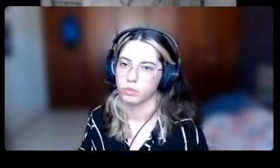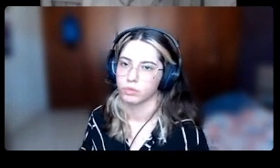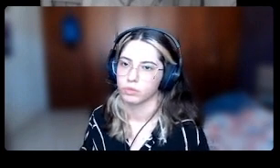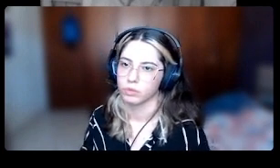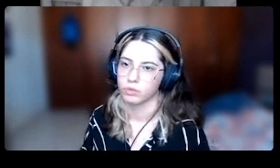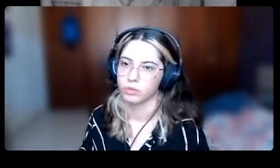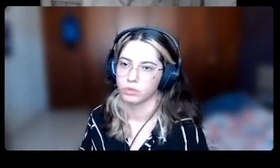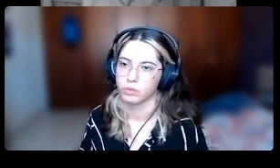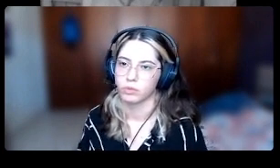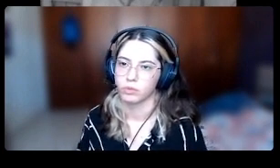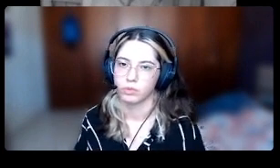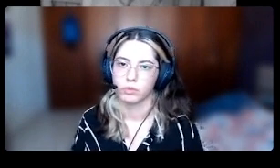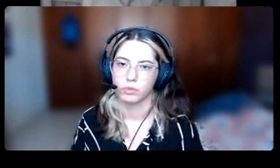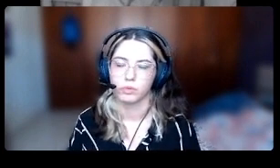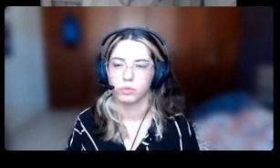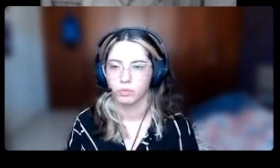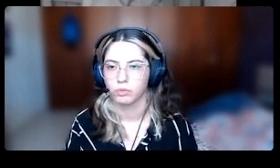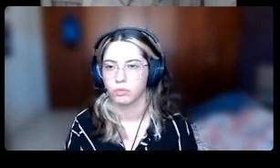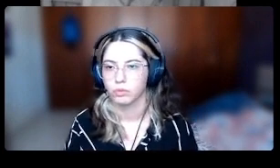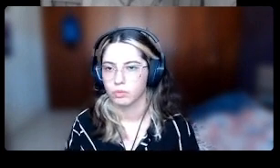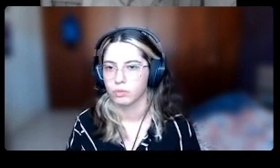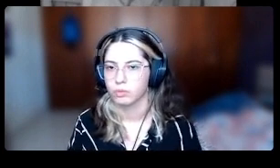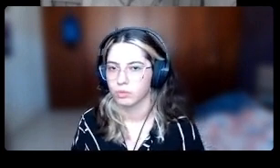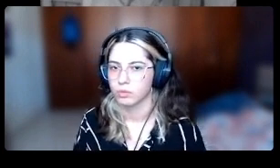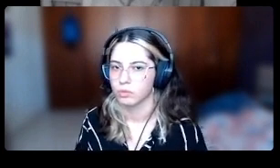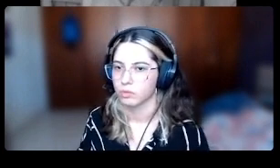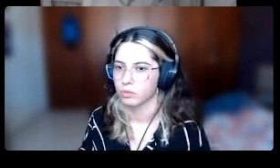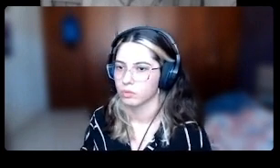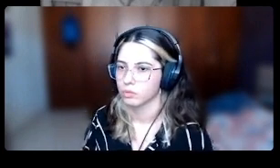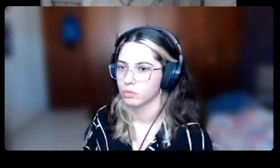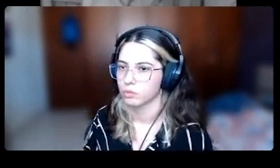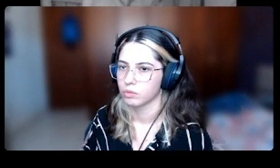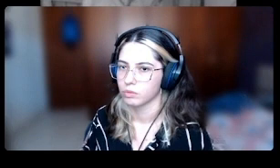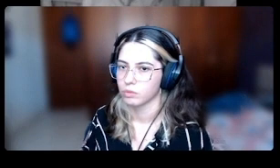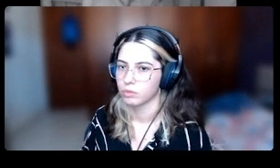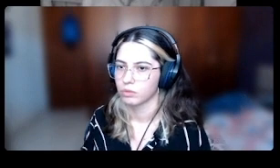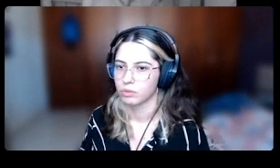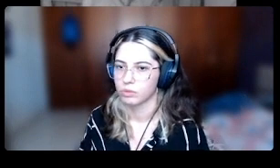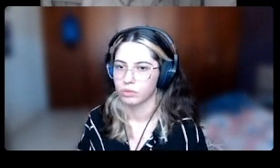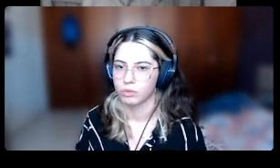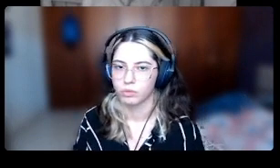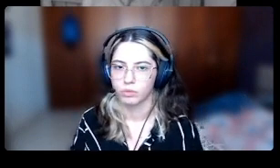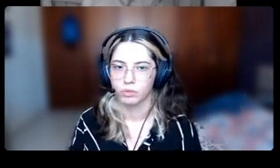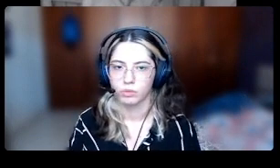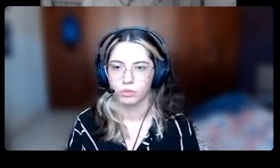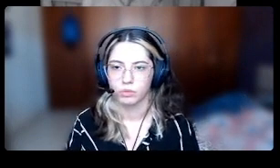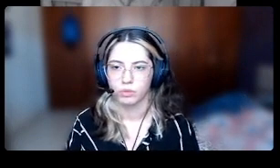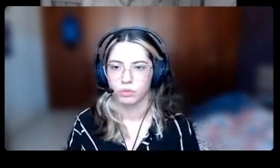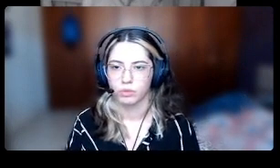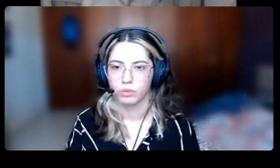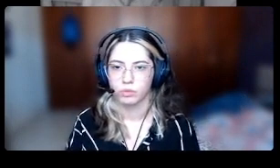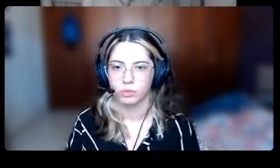processo de prensa e colagem. O módulo de elasticidade